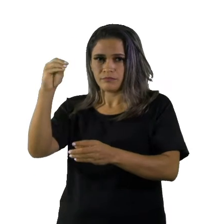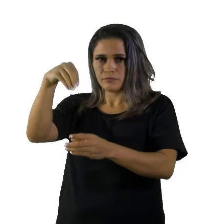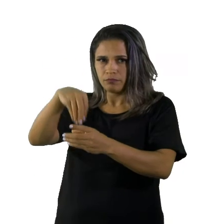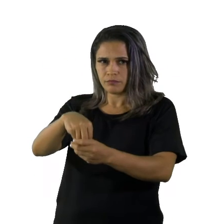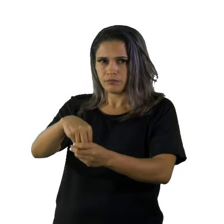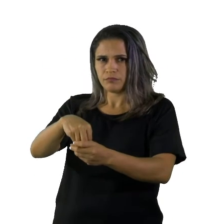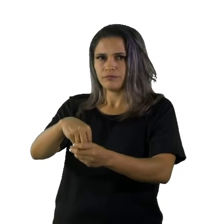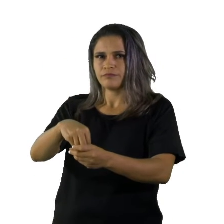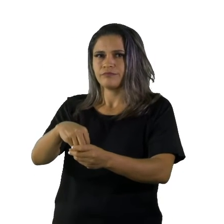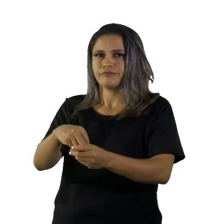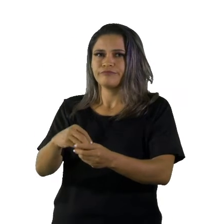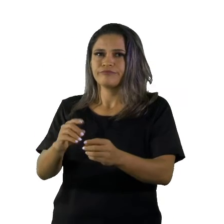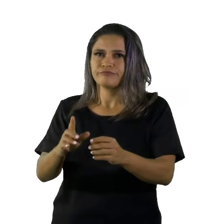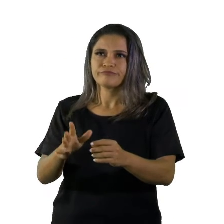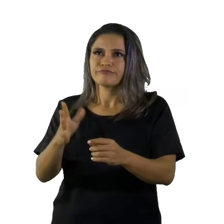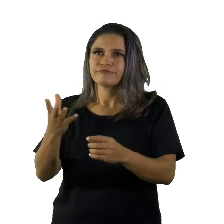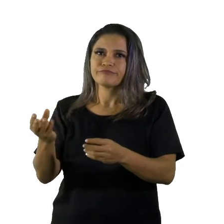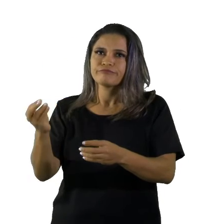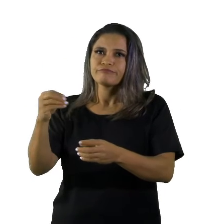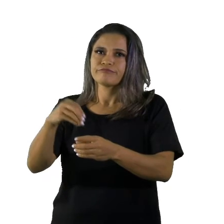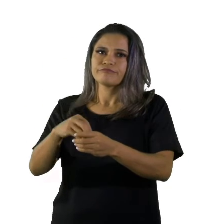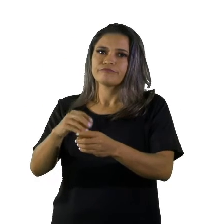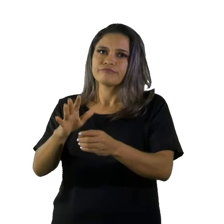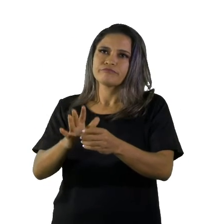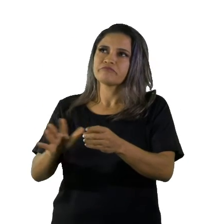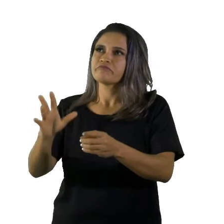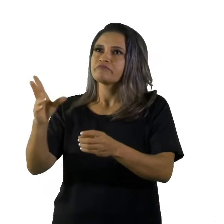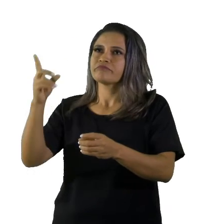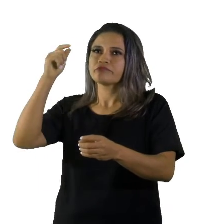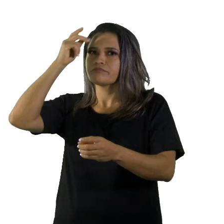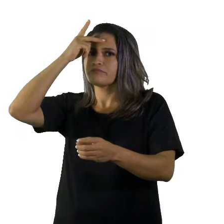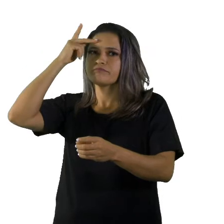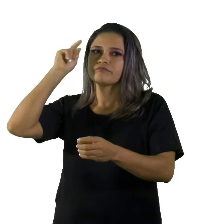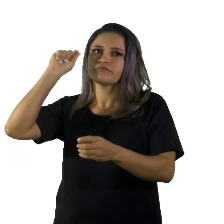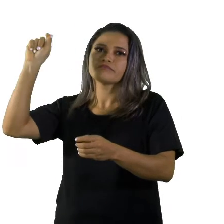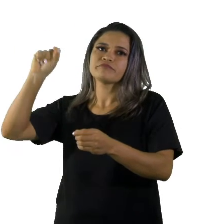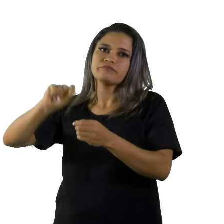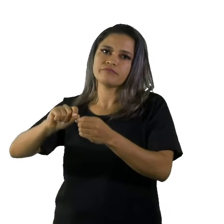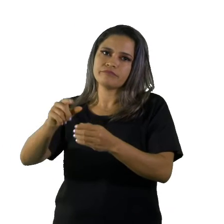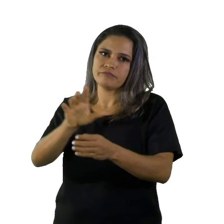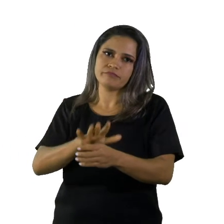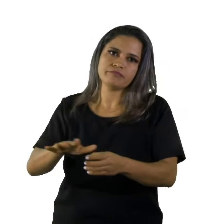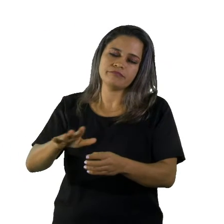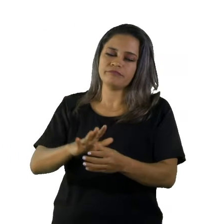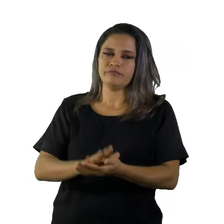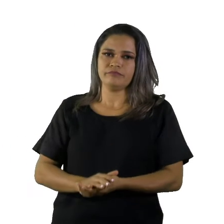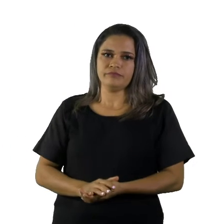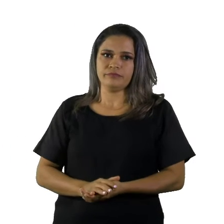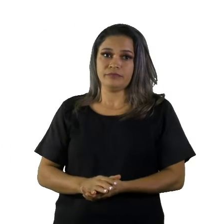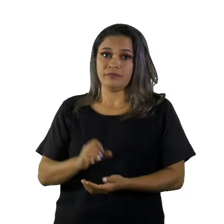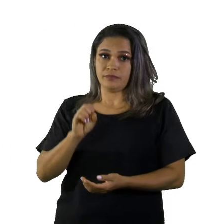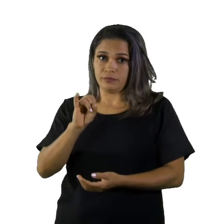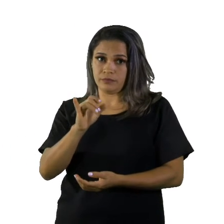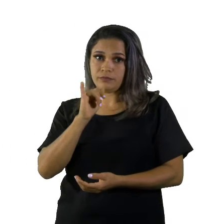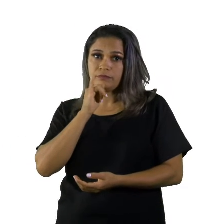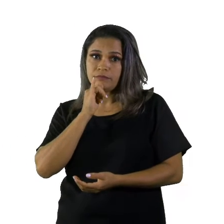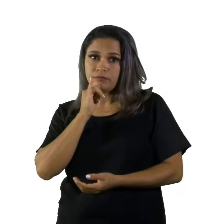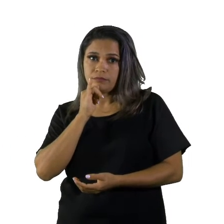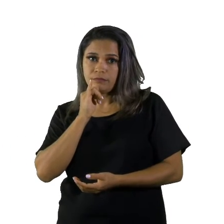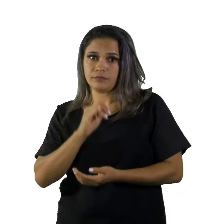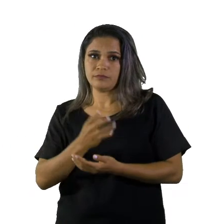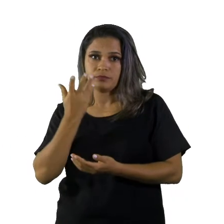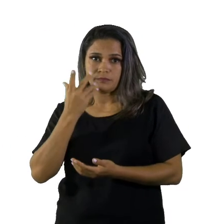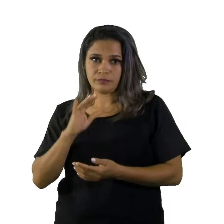que não tenha sido autorizado pelo administrador do equipamento. Por exemplo, se uma criança quiser brincar com